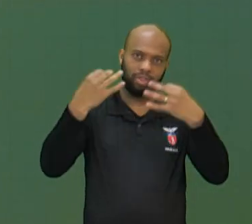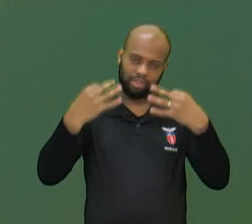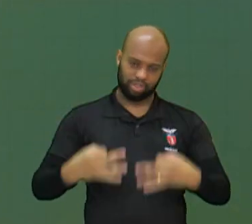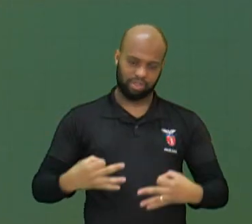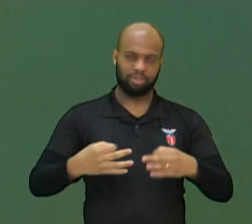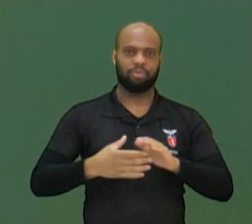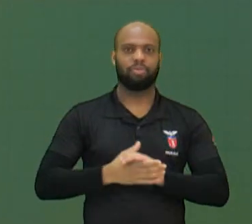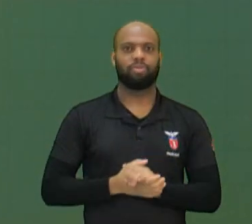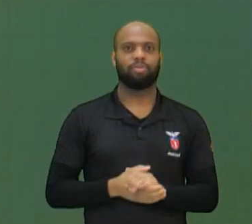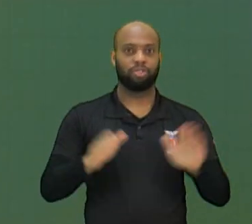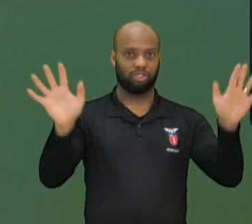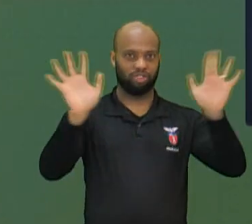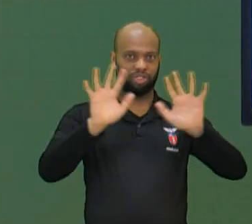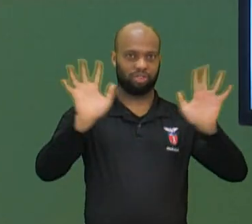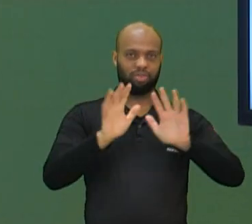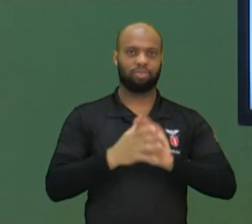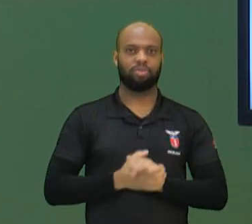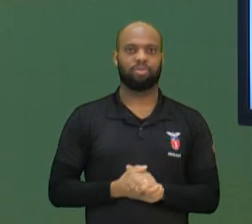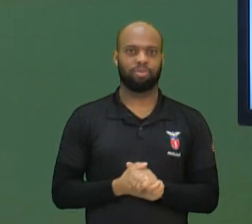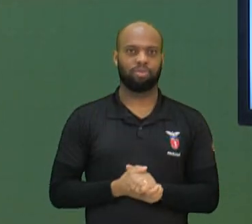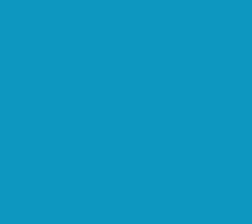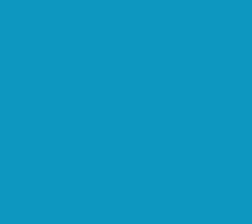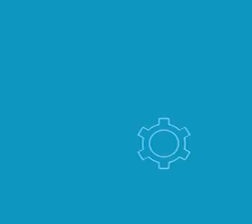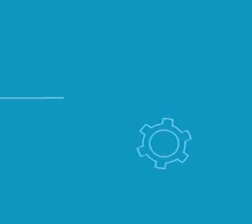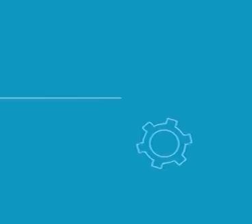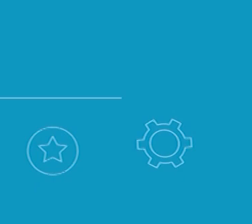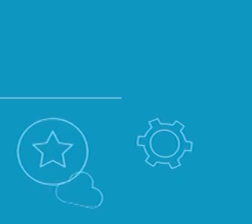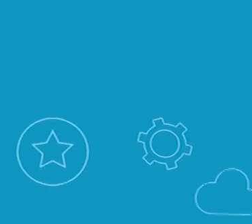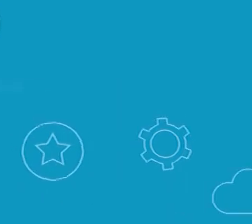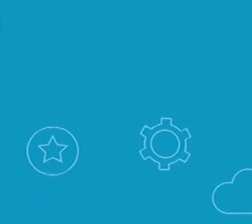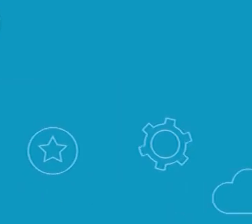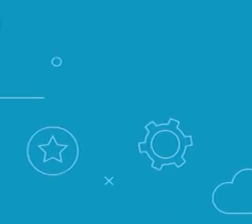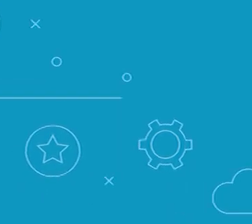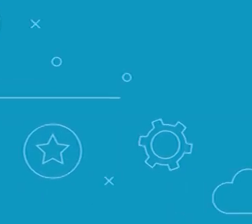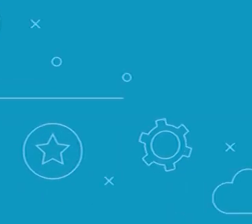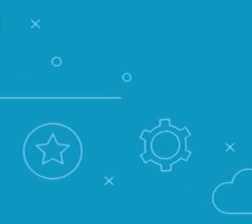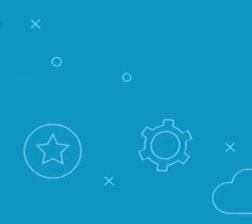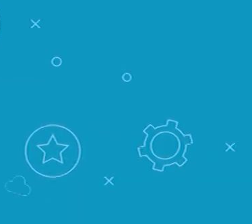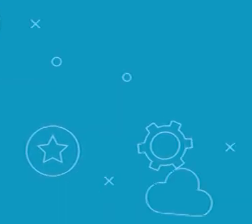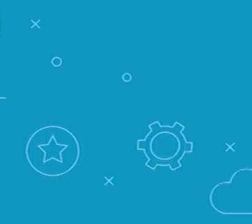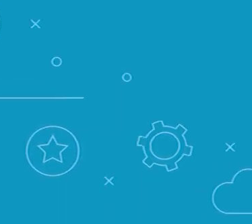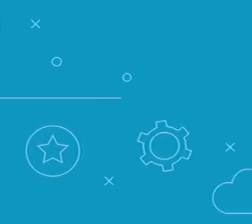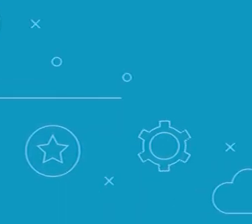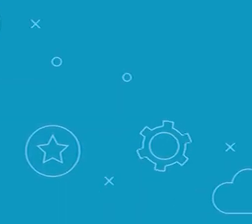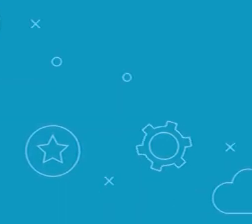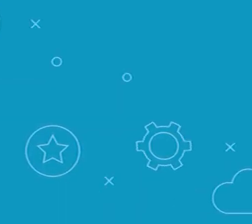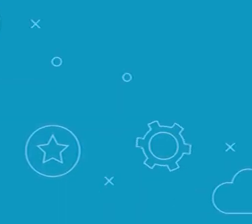seu lugar. Tchau.